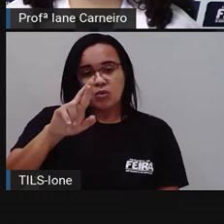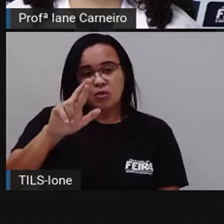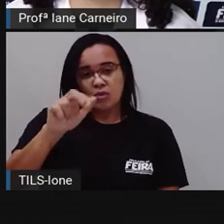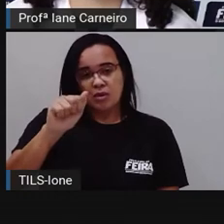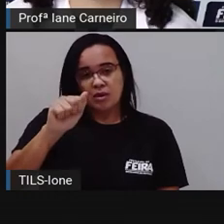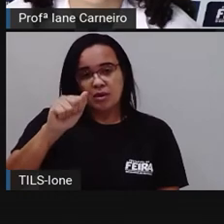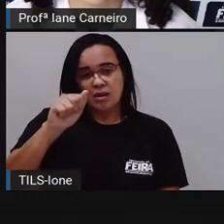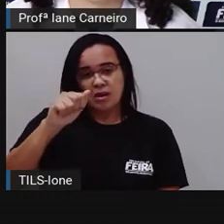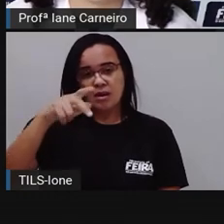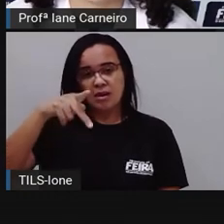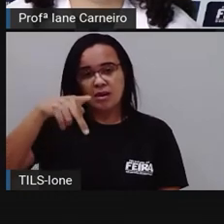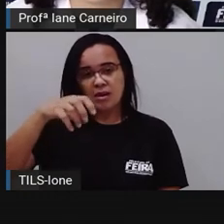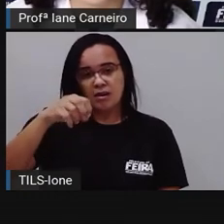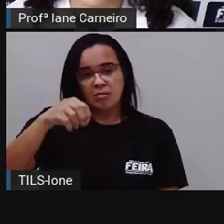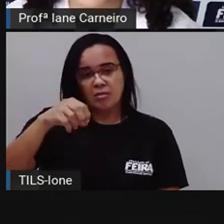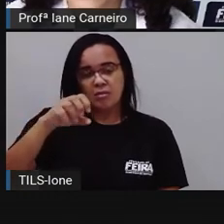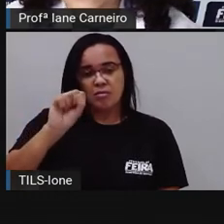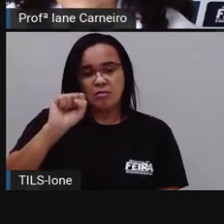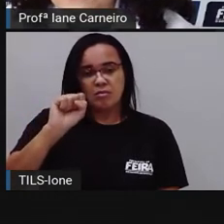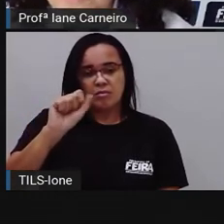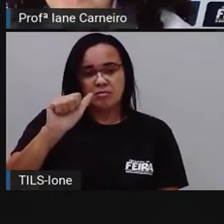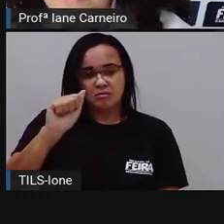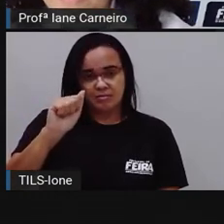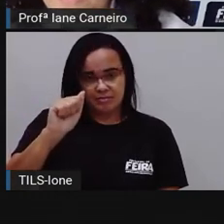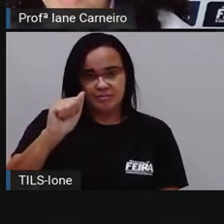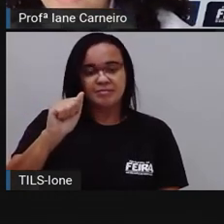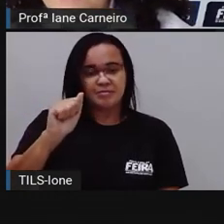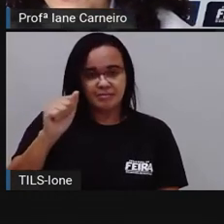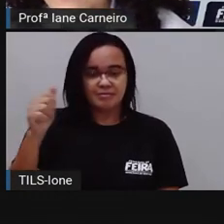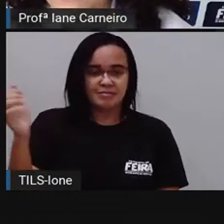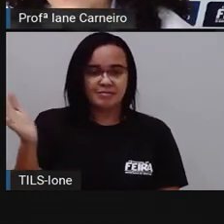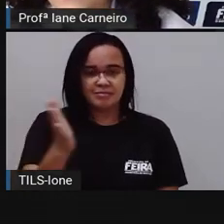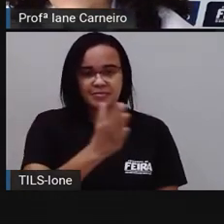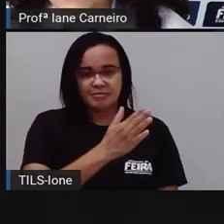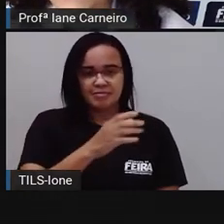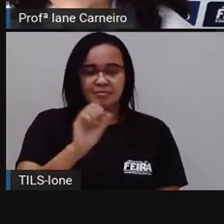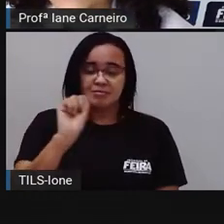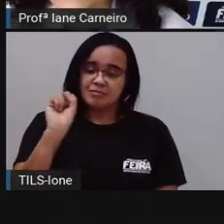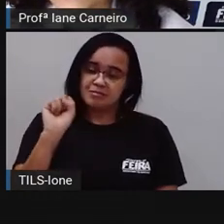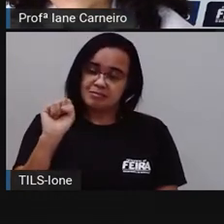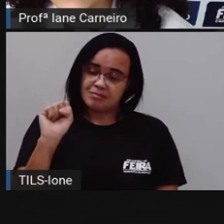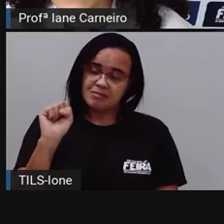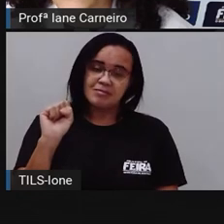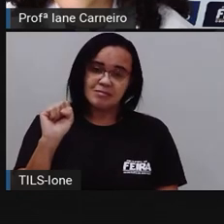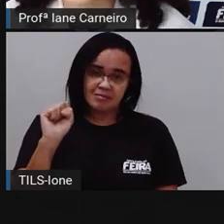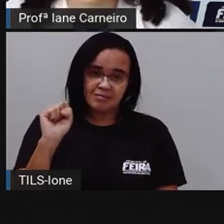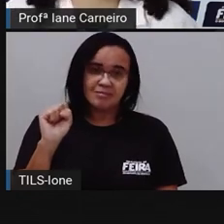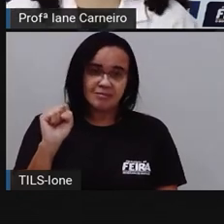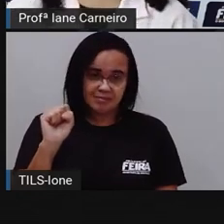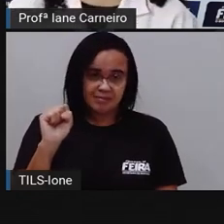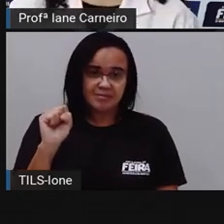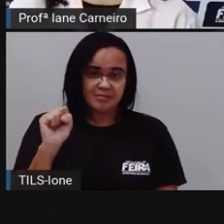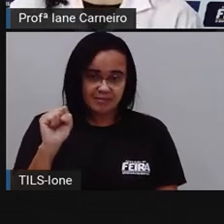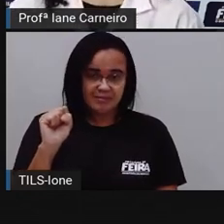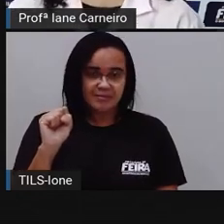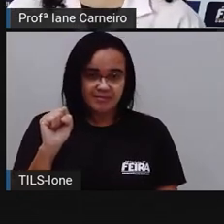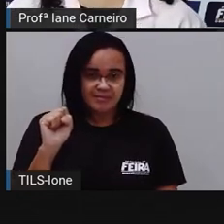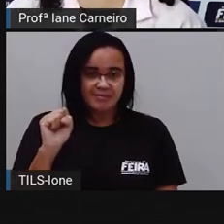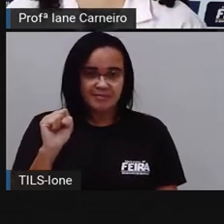Oza. Tá joia? Vamos pro próximo. Esse aqui com a letra si é o